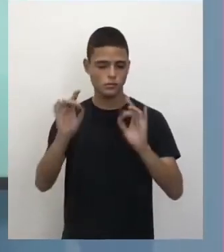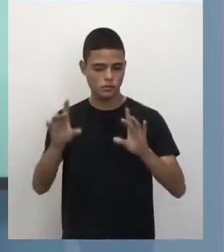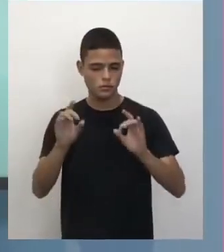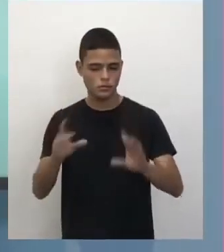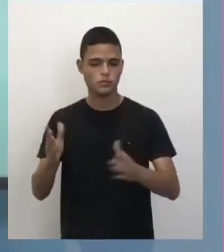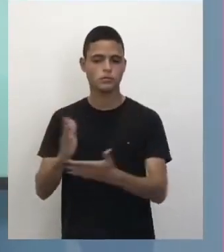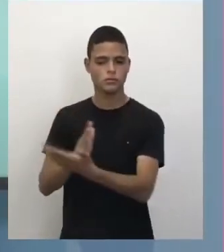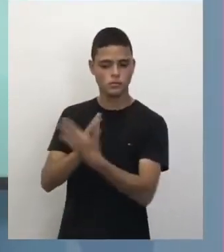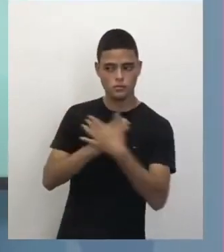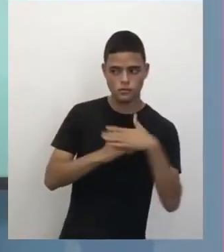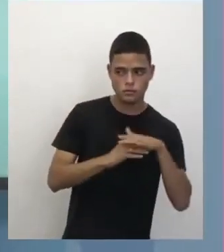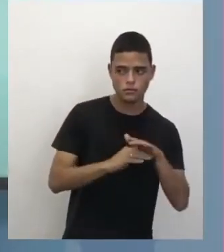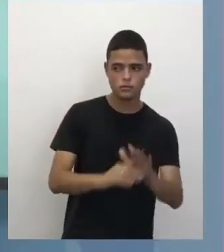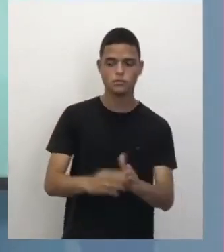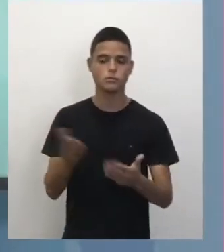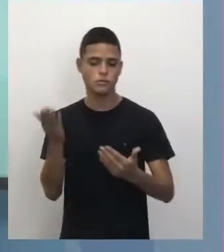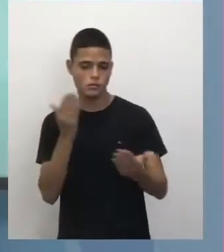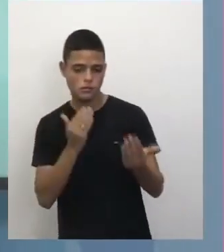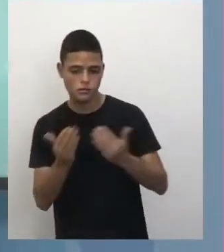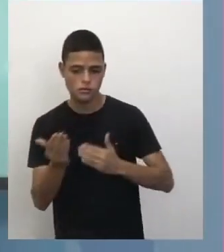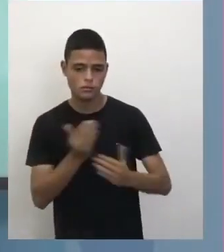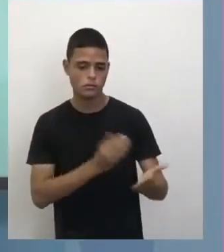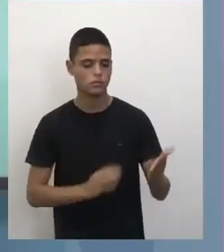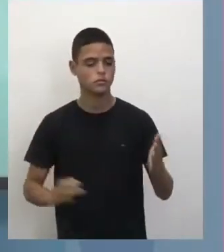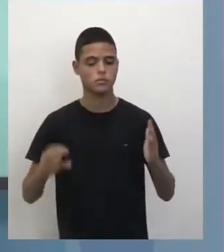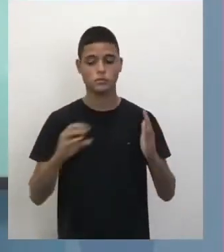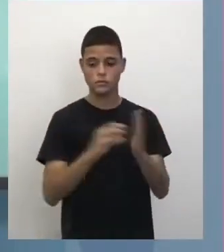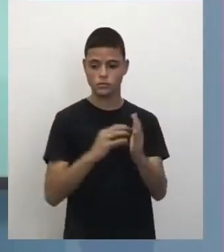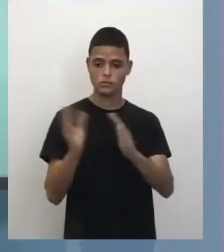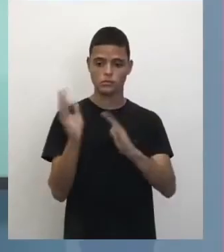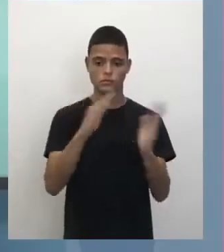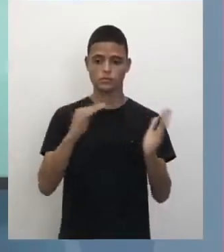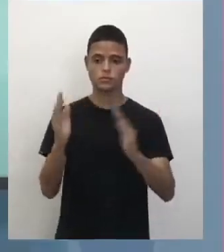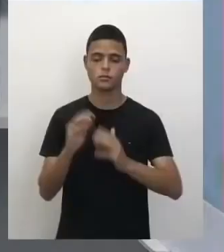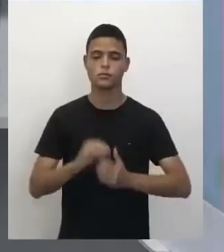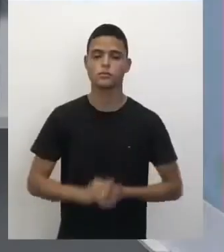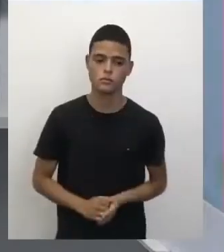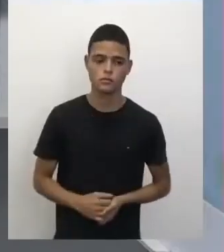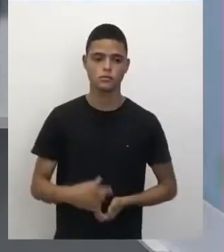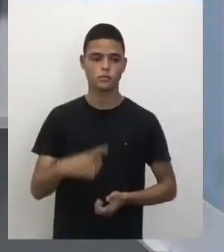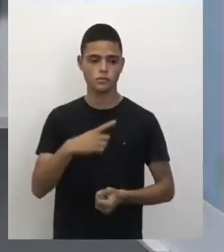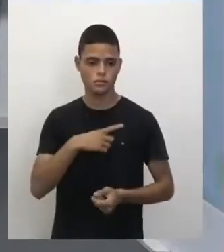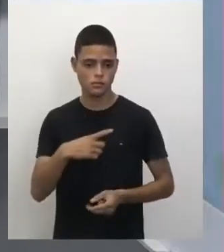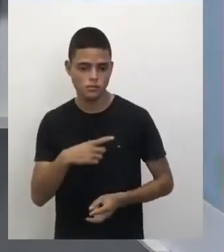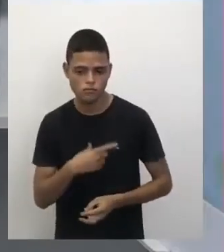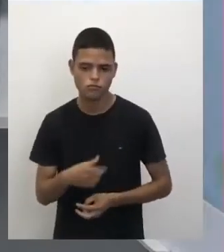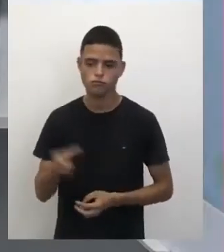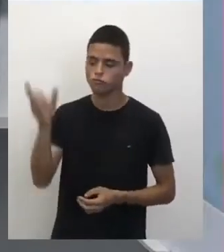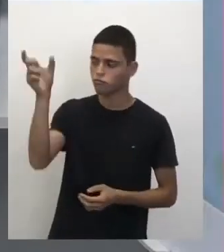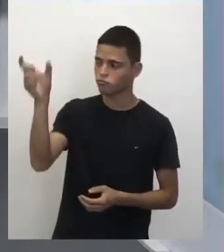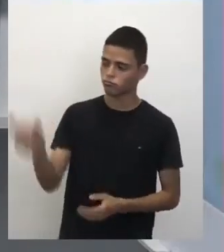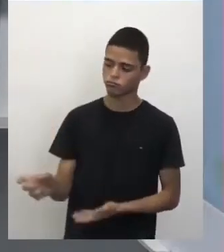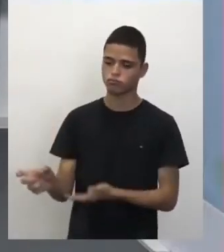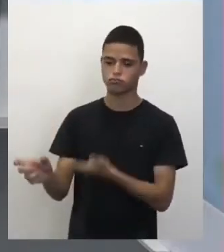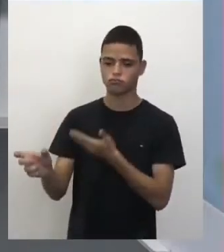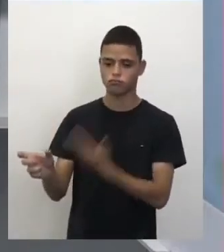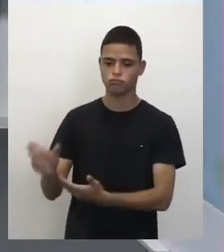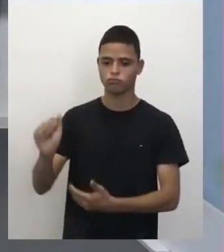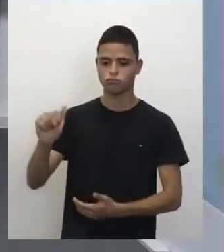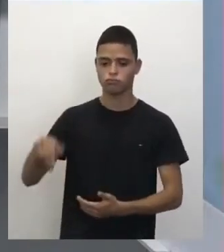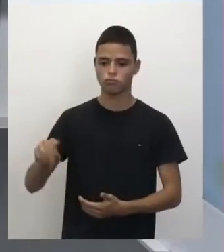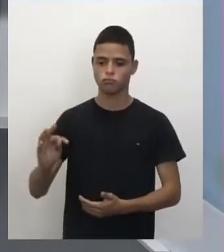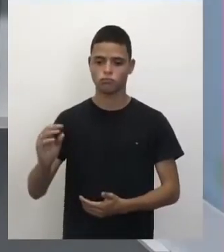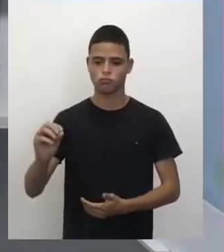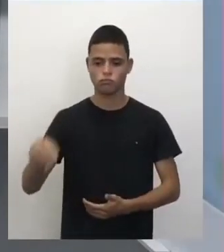impactos socioambientais. Temos aqui o privilégio de ter o grande, o magnânimo Antônio Russo